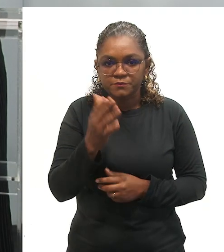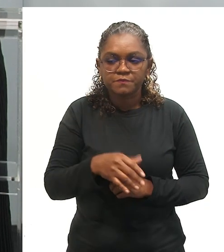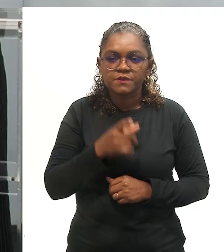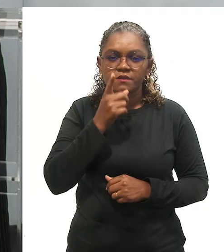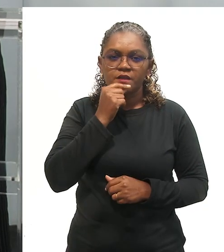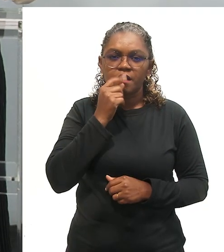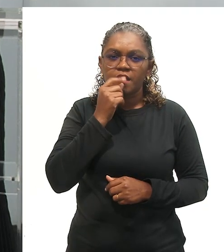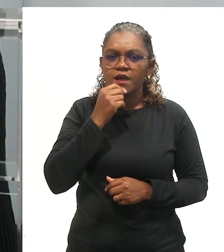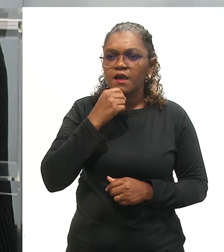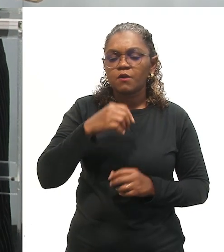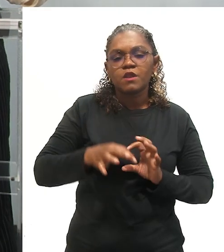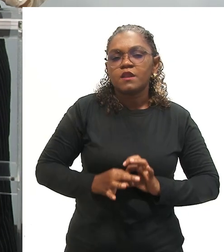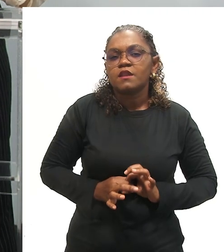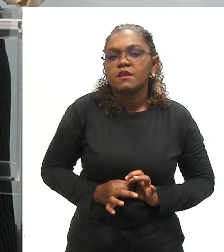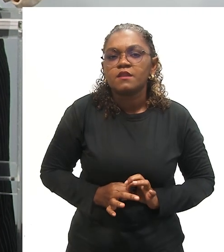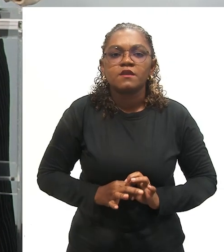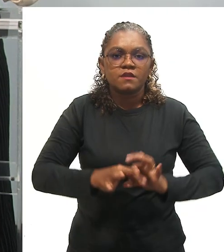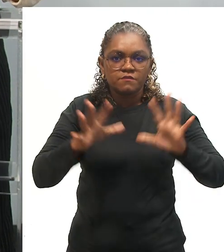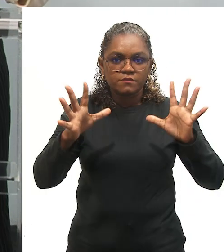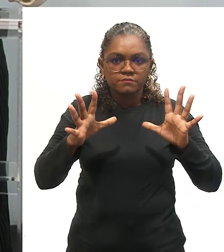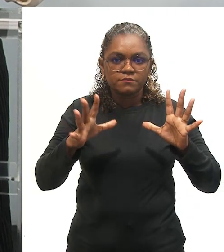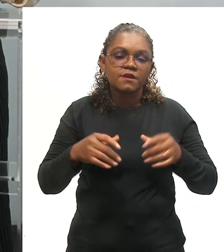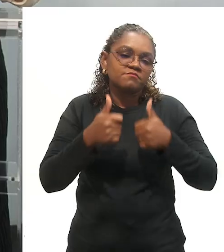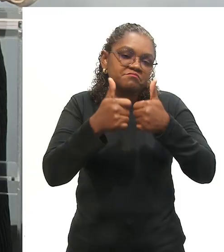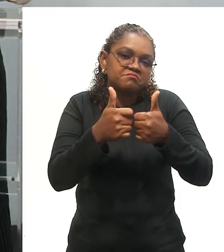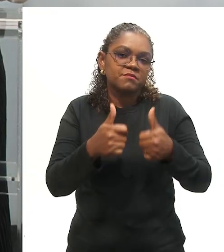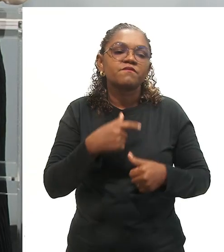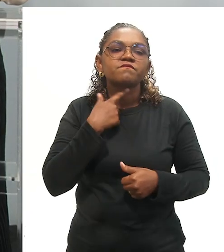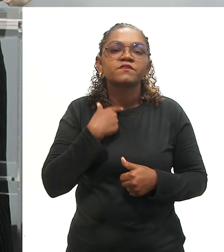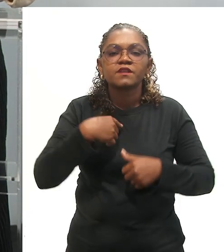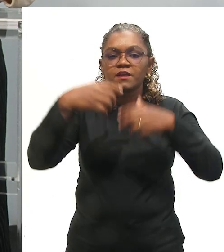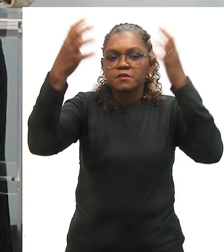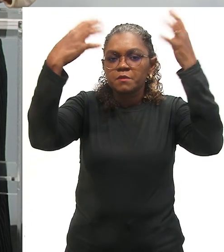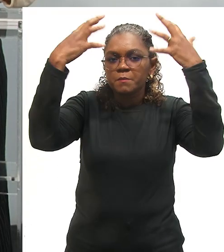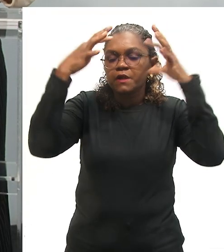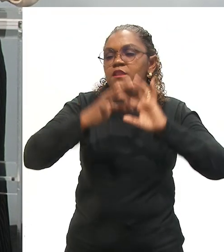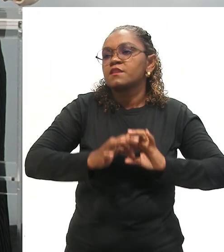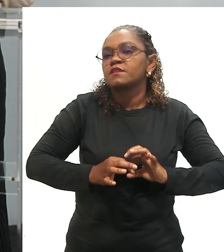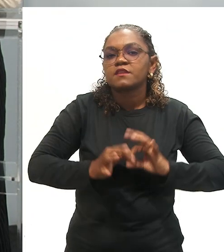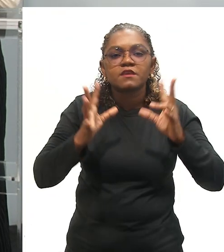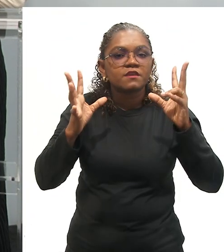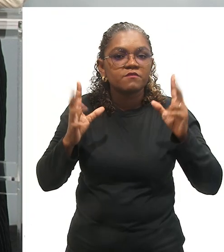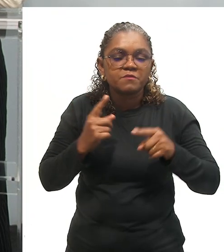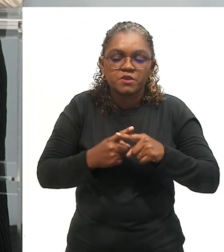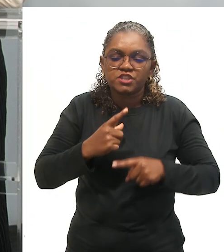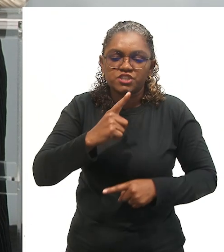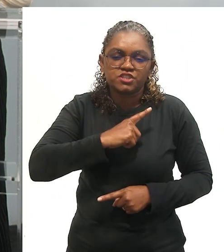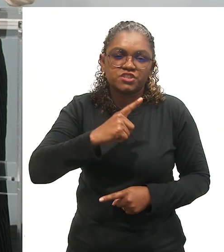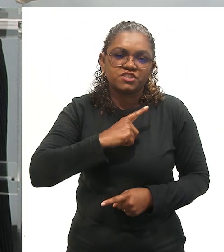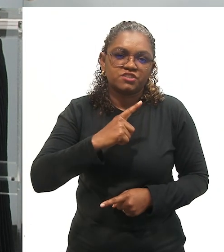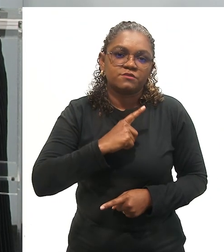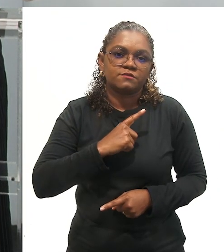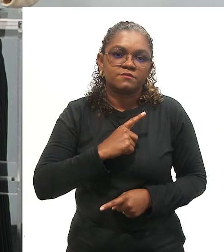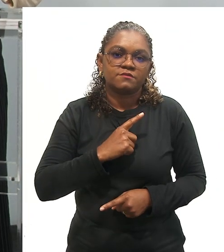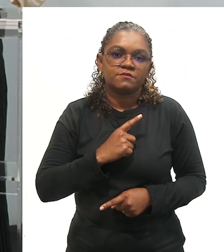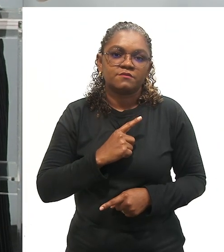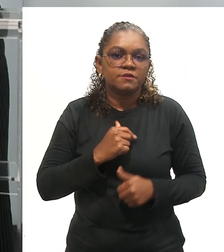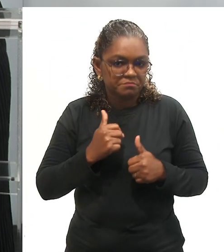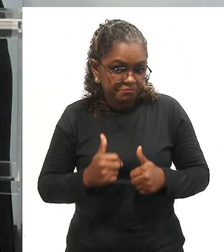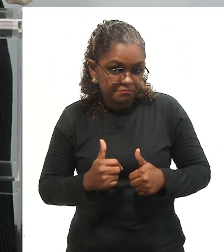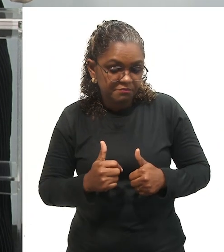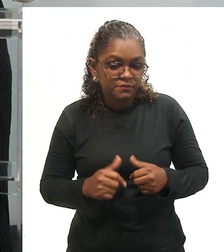mais longos, a gente não se preocuparia tanto com a produção de carne ocupando a água no meio ambiente. Se